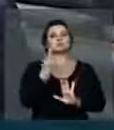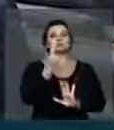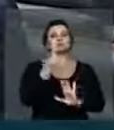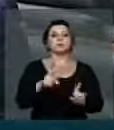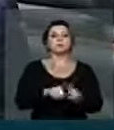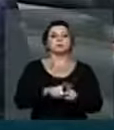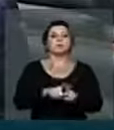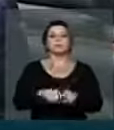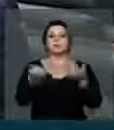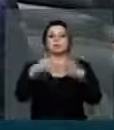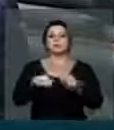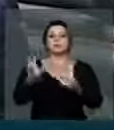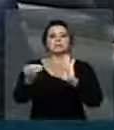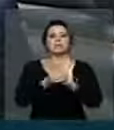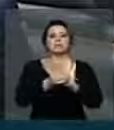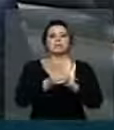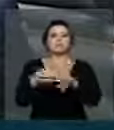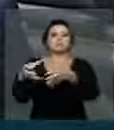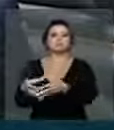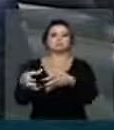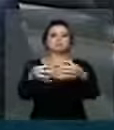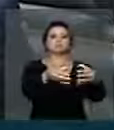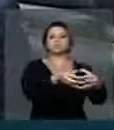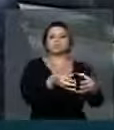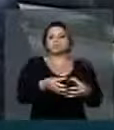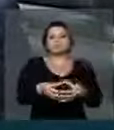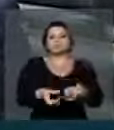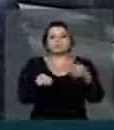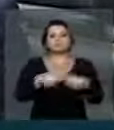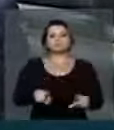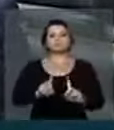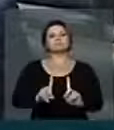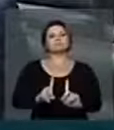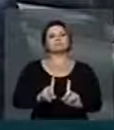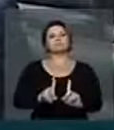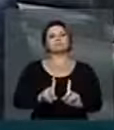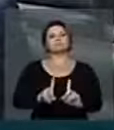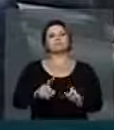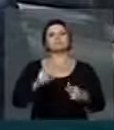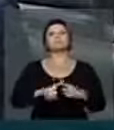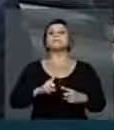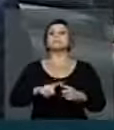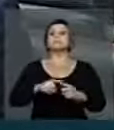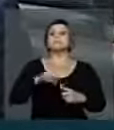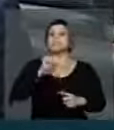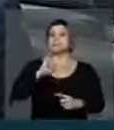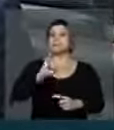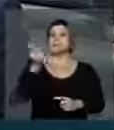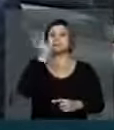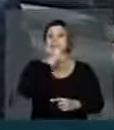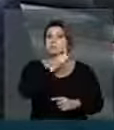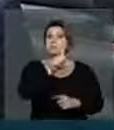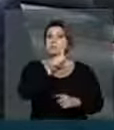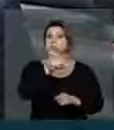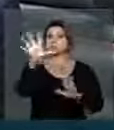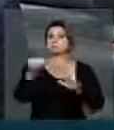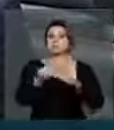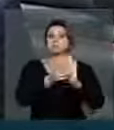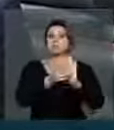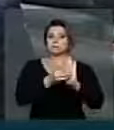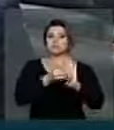das emendas de bancada ou coletiva de comissão. Porque se não saem as emendas individuais, só